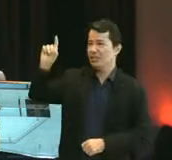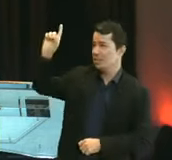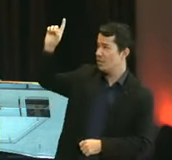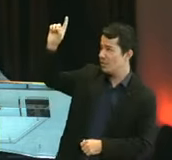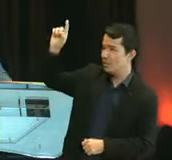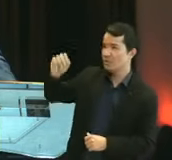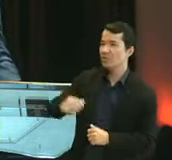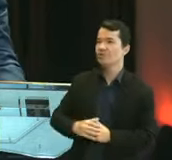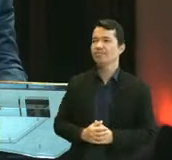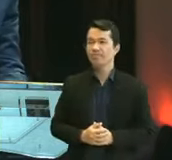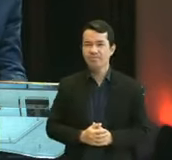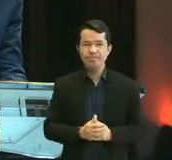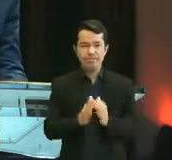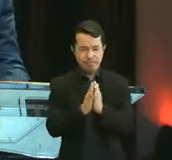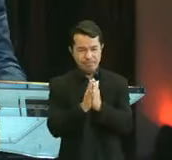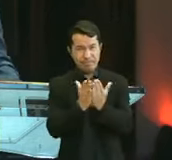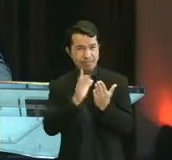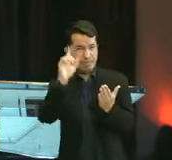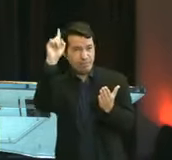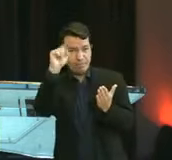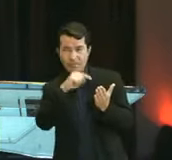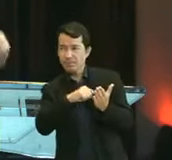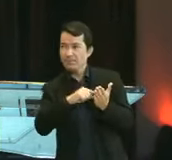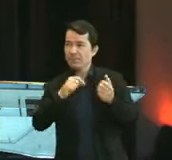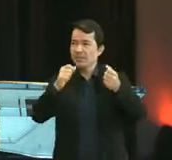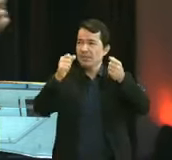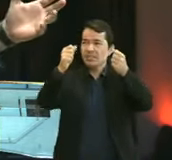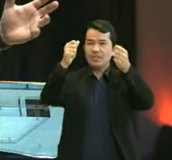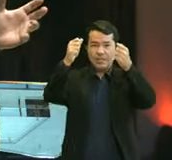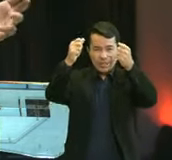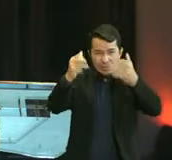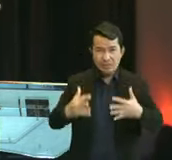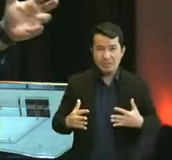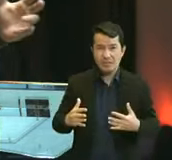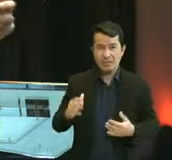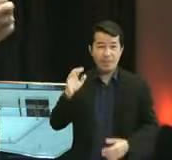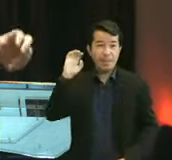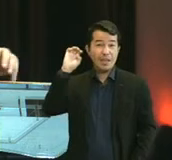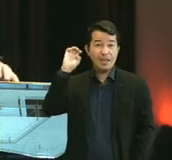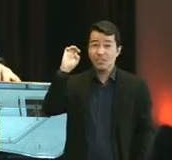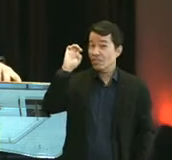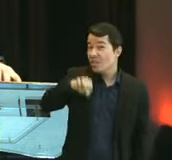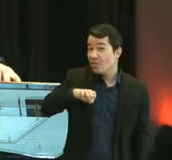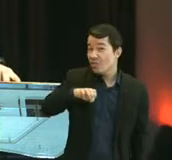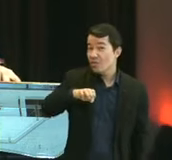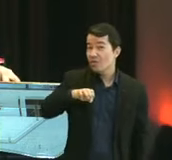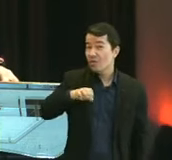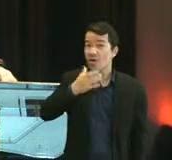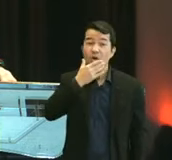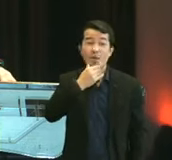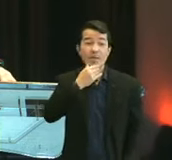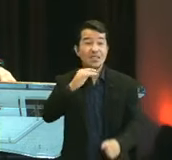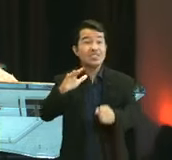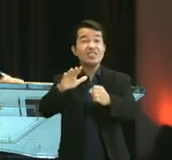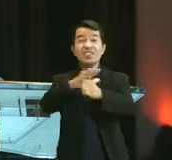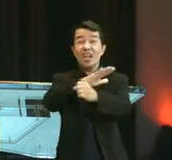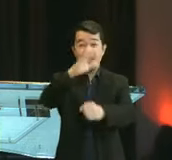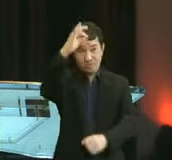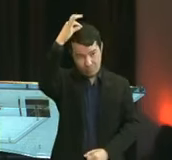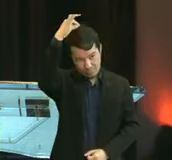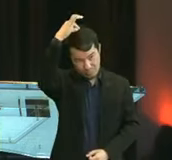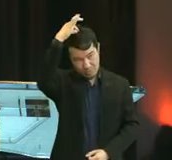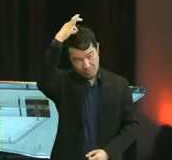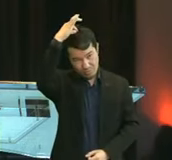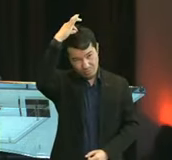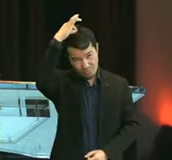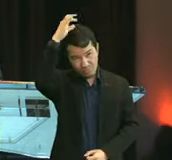Bíblia diz que Estevão era um homem cheio do Espírito Santo. Eu tive o